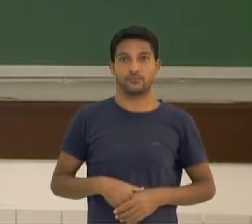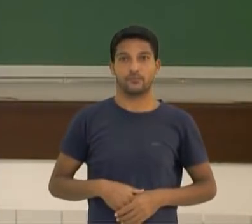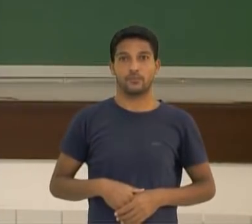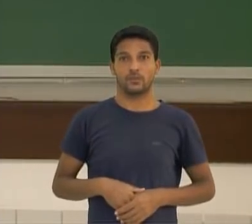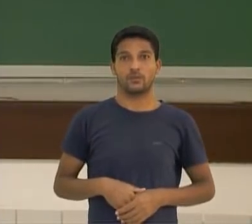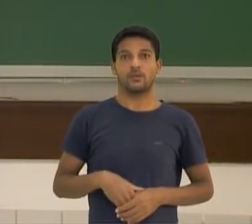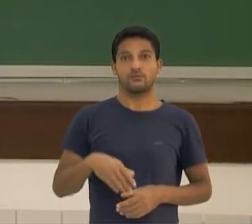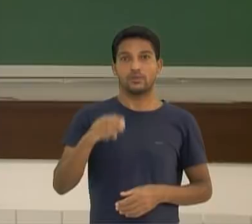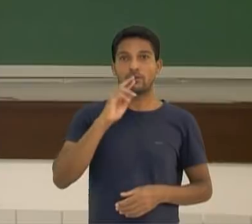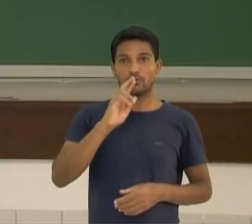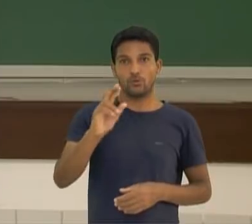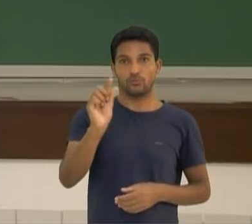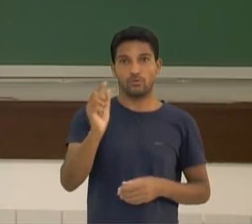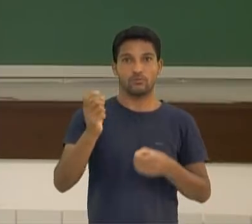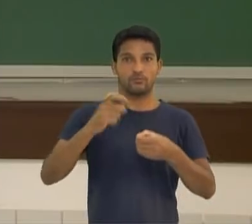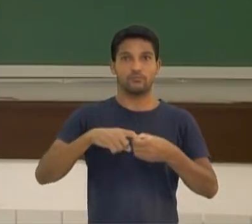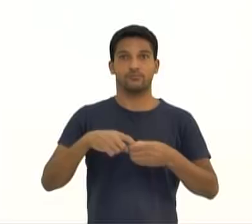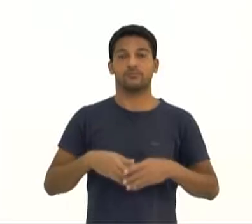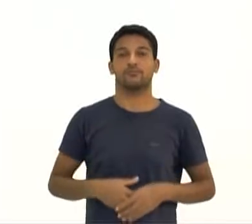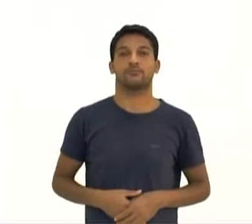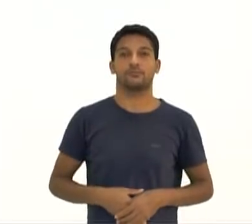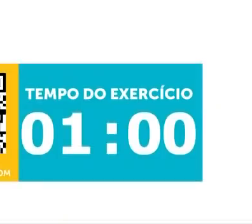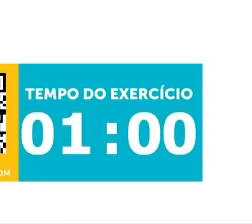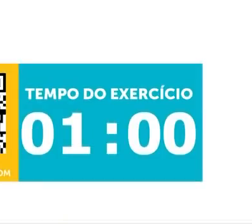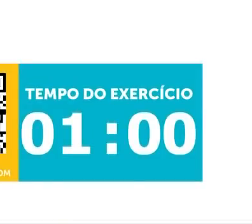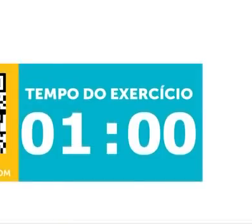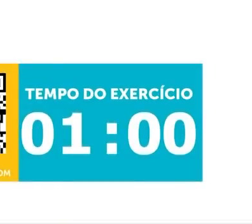beleza? Então faz aí que eu já volto com a resposta.